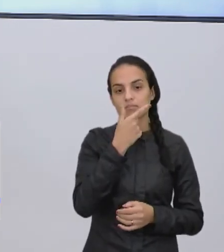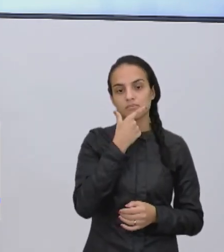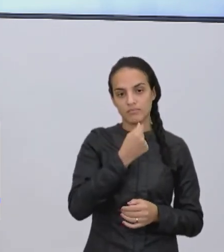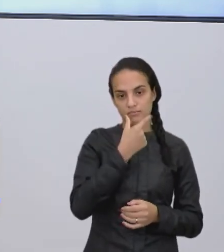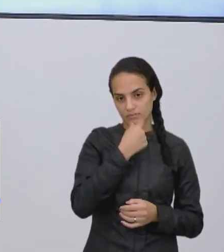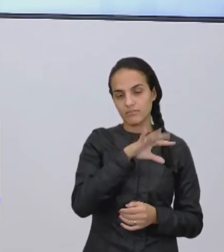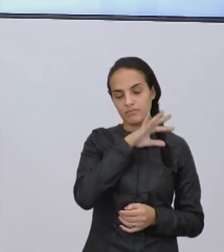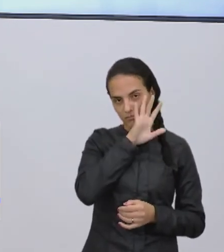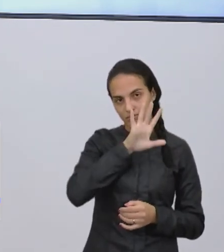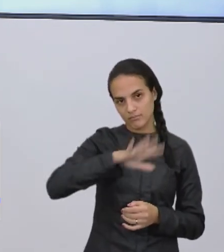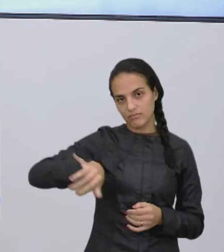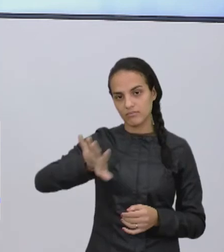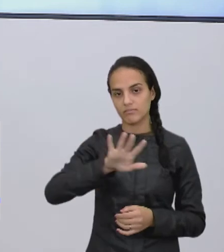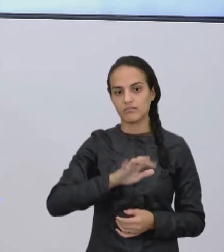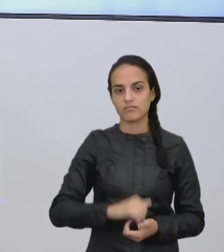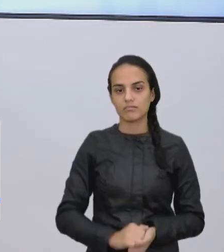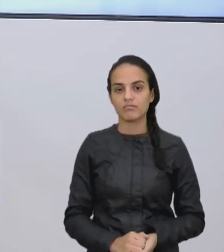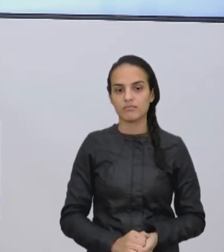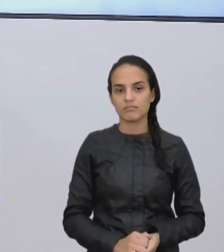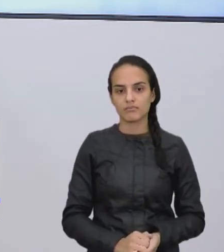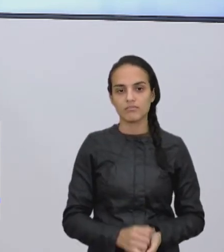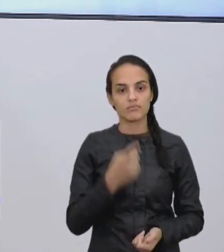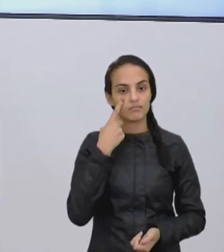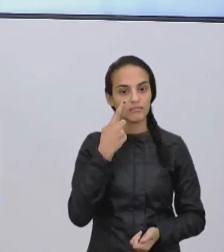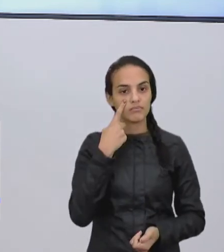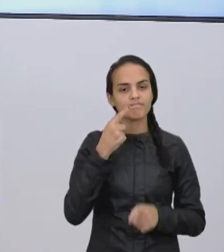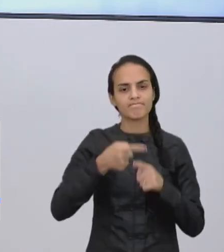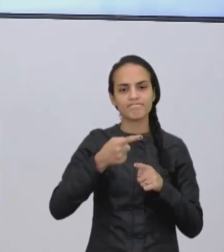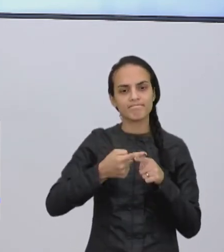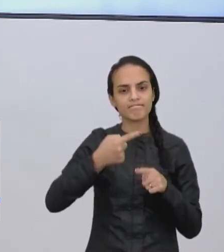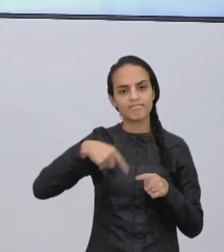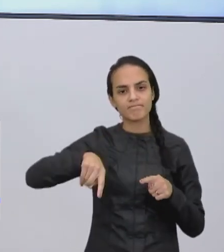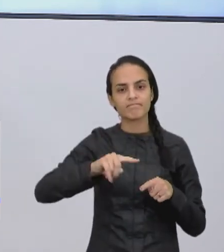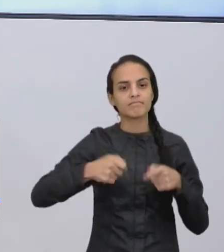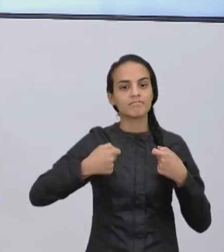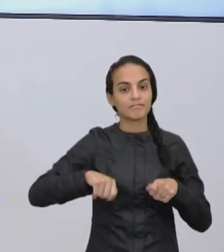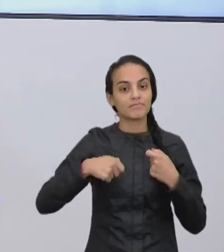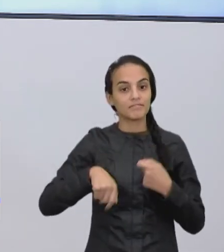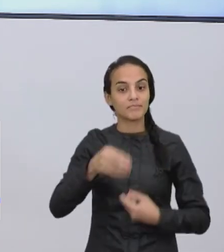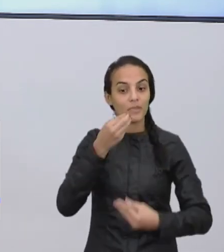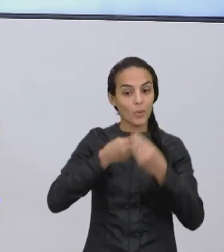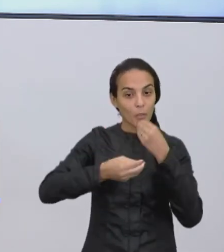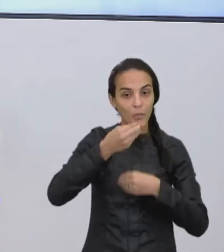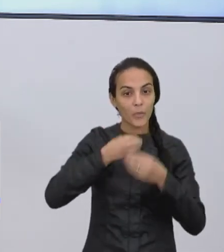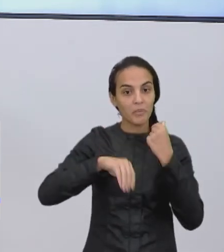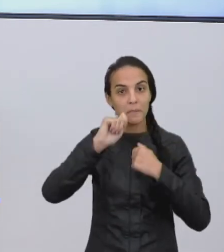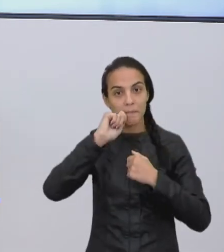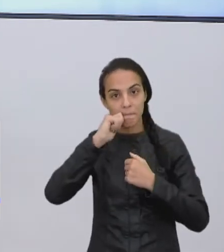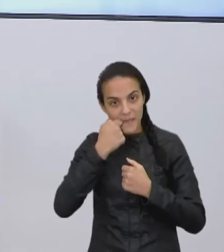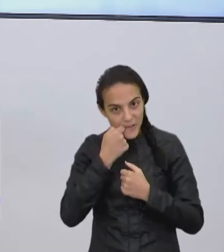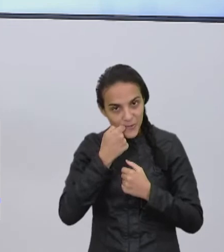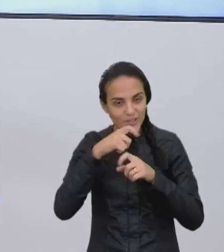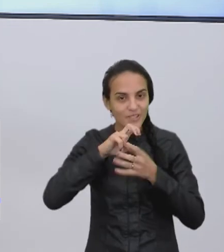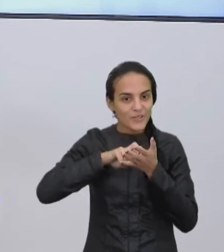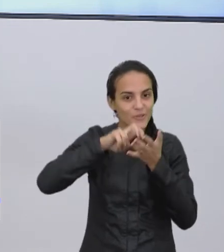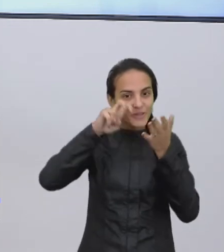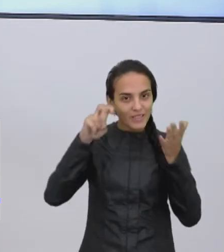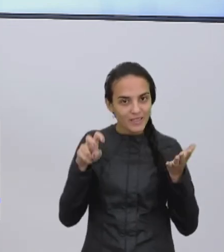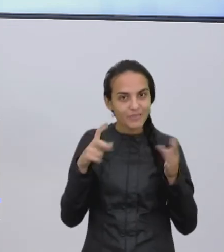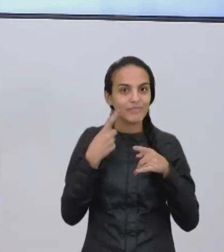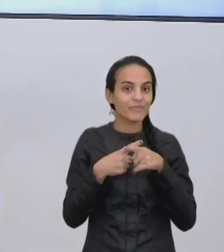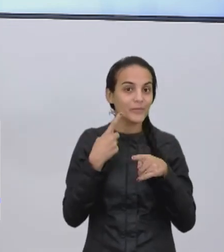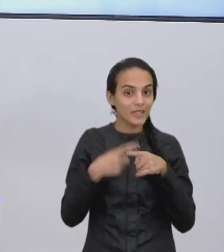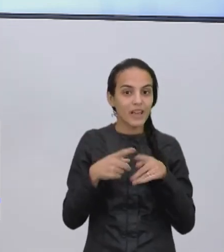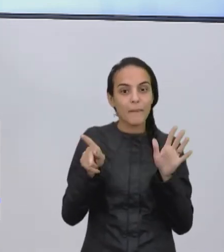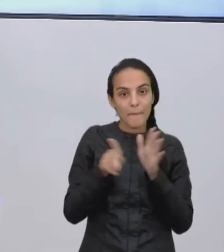dos animais no geral. Então, veja, por que a gente precisa comer pão de manhã, né? Para você ter energia. O pão é vindo do trigo, né?